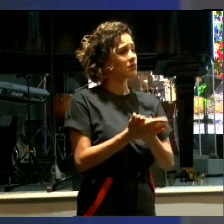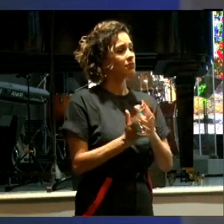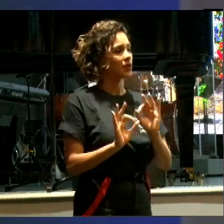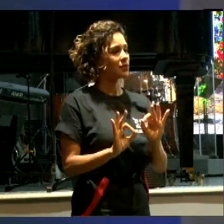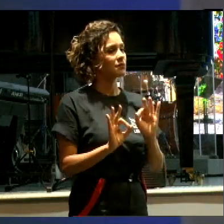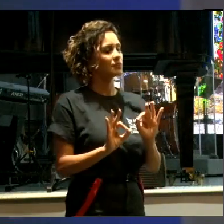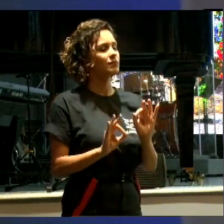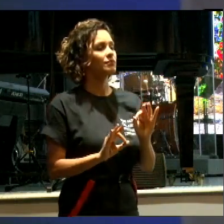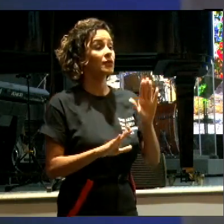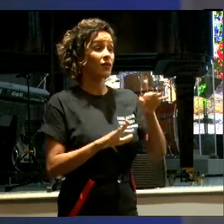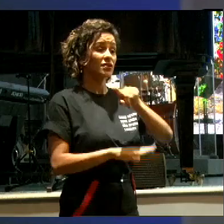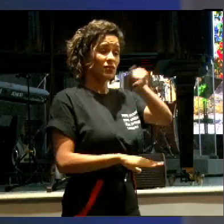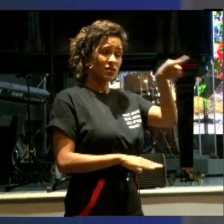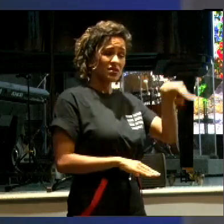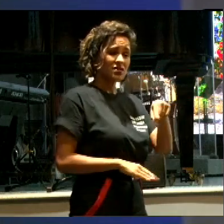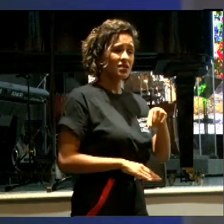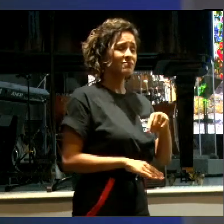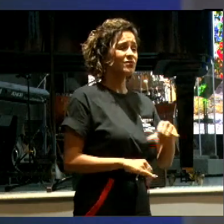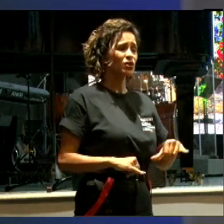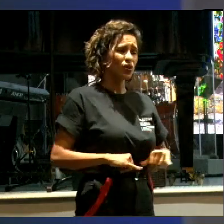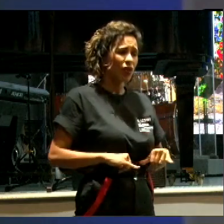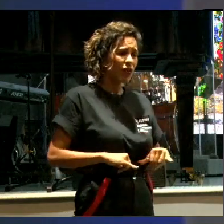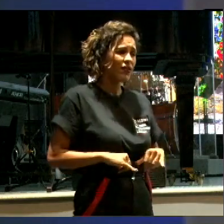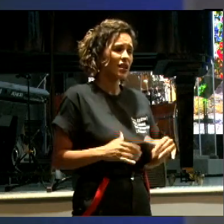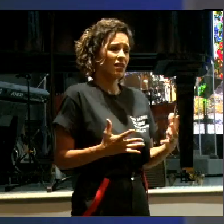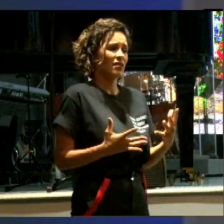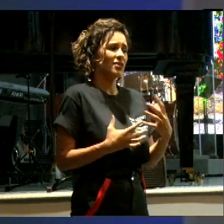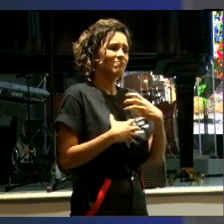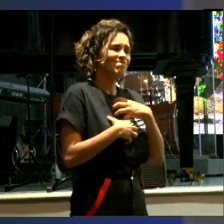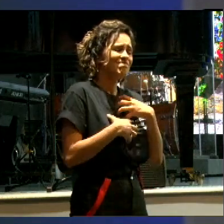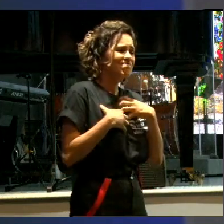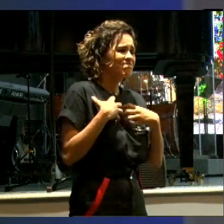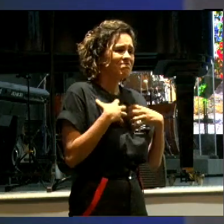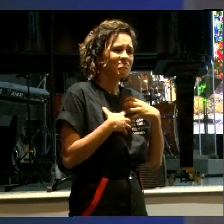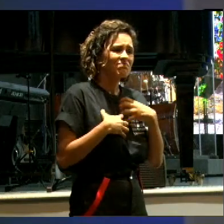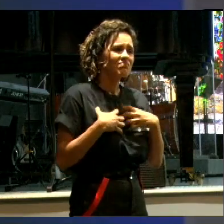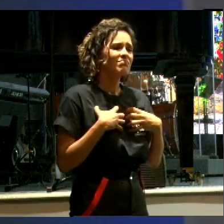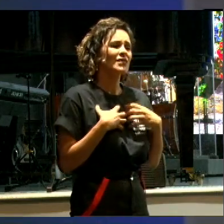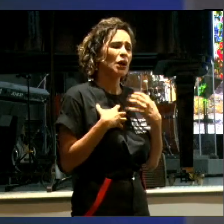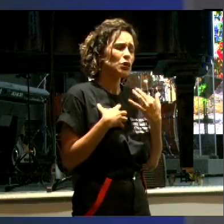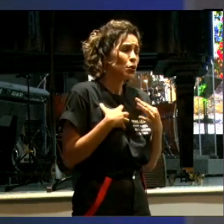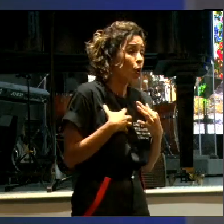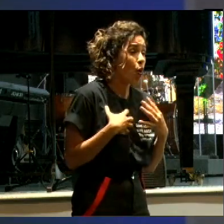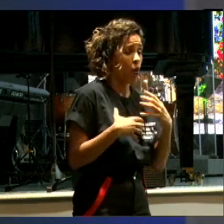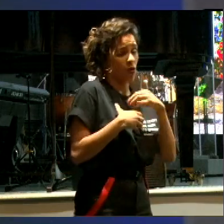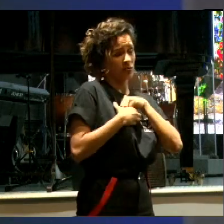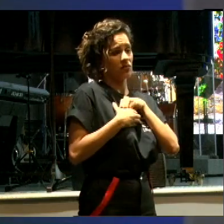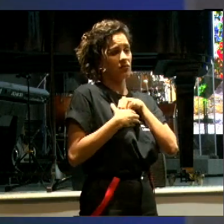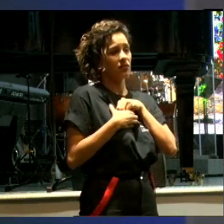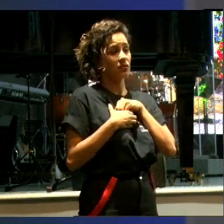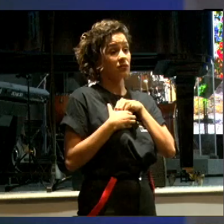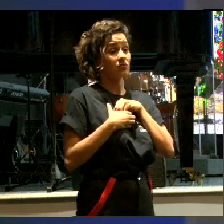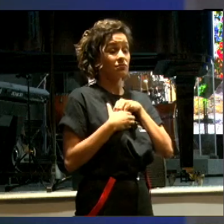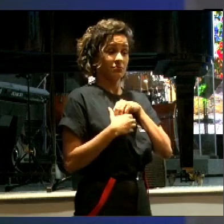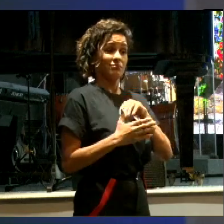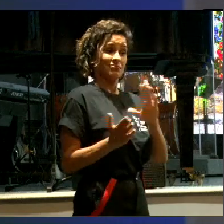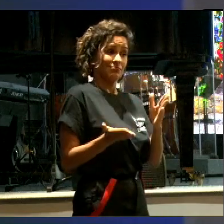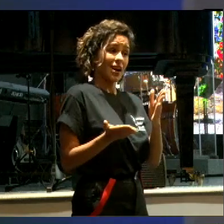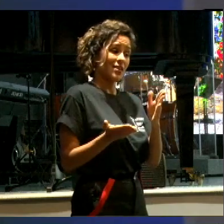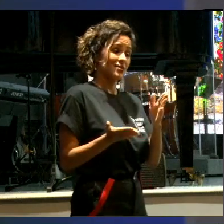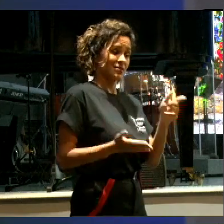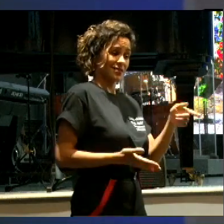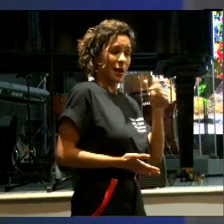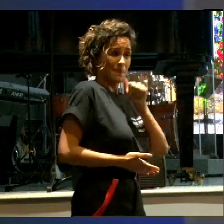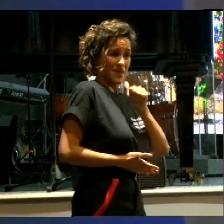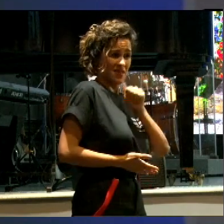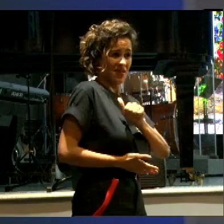machucada, mas eu quero te dizer que essa menina não era diferente. Ela estava machucada também, mas ela não deixou